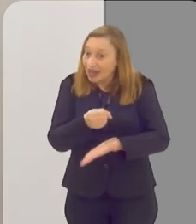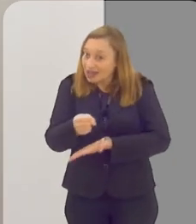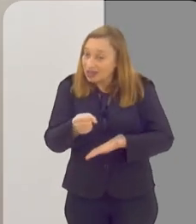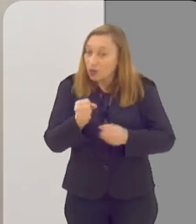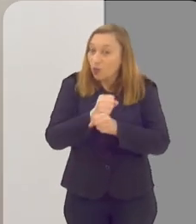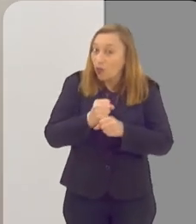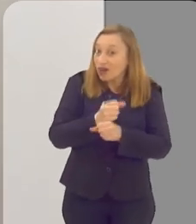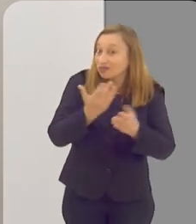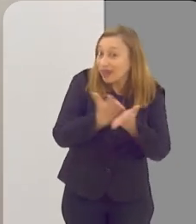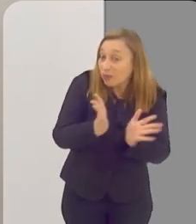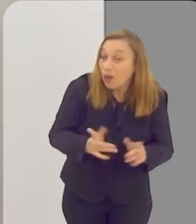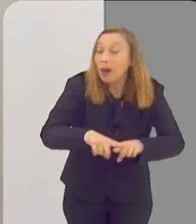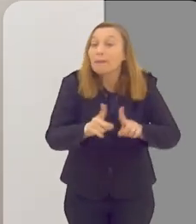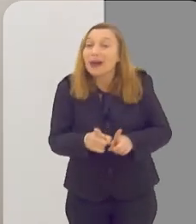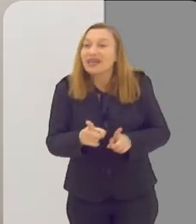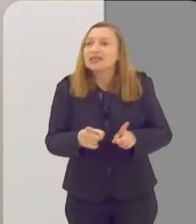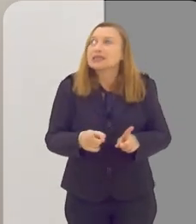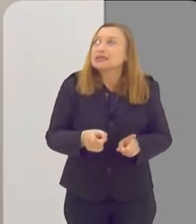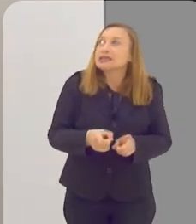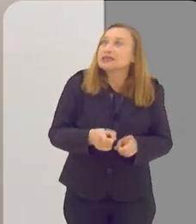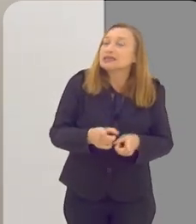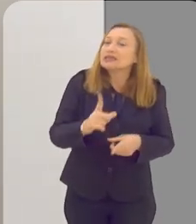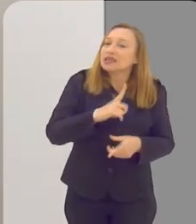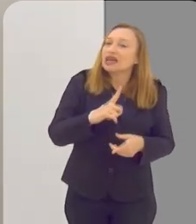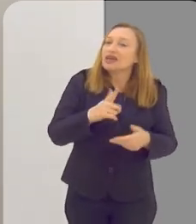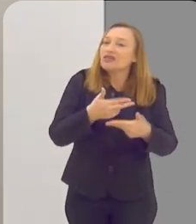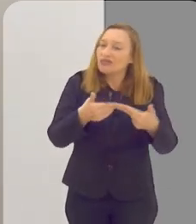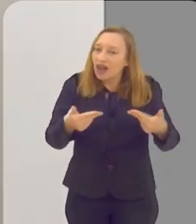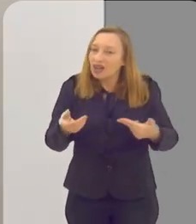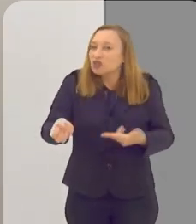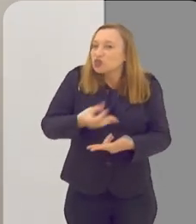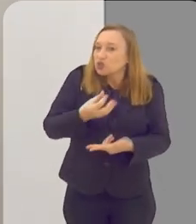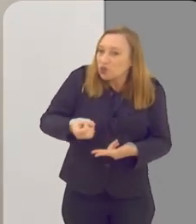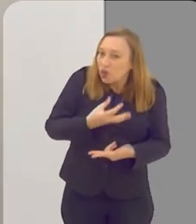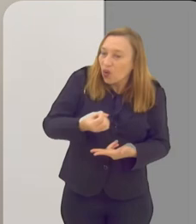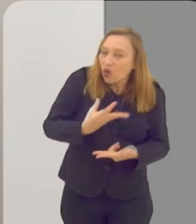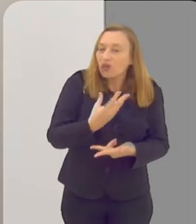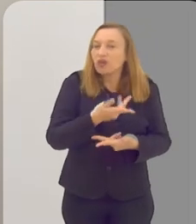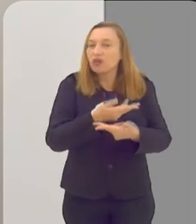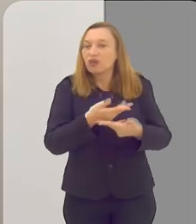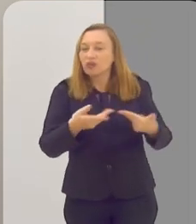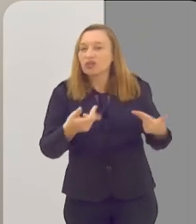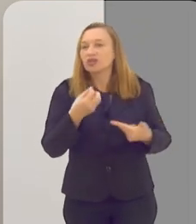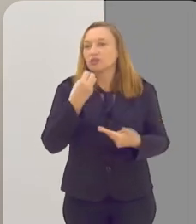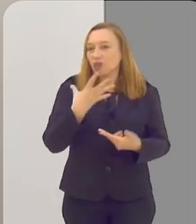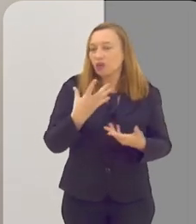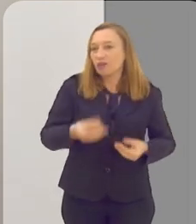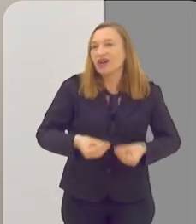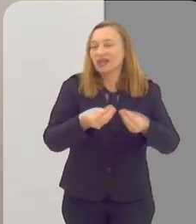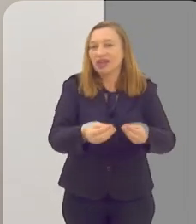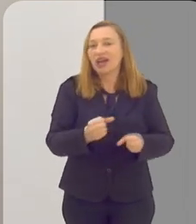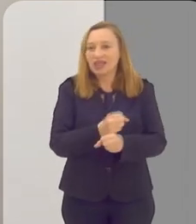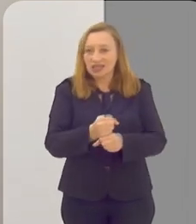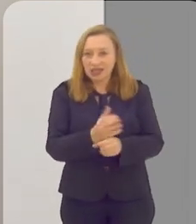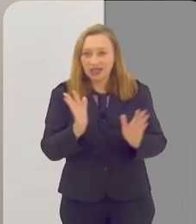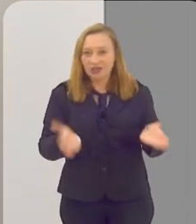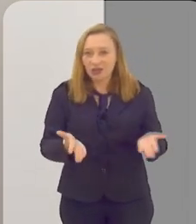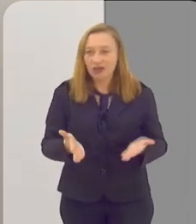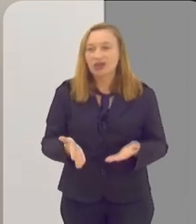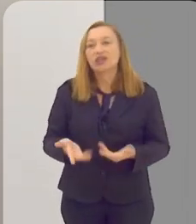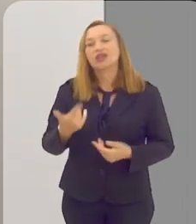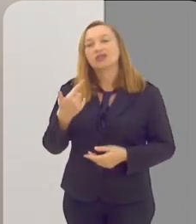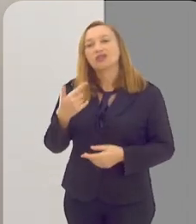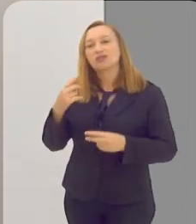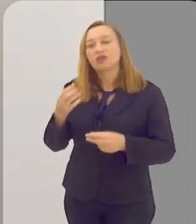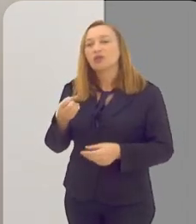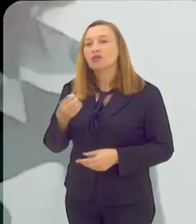agosto, basicamente, né? Ou seja, o ano acabou, mas que a gente ainda tenha muita novidade, muita coisa boa para entregar ainda esse